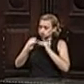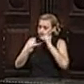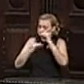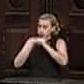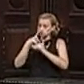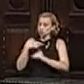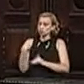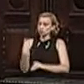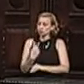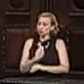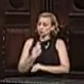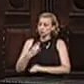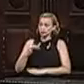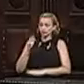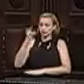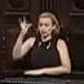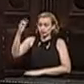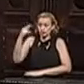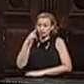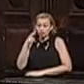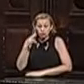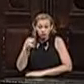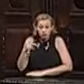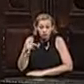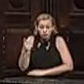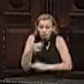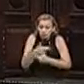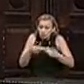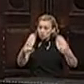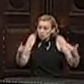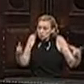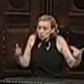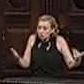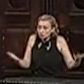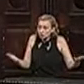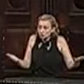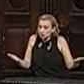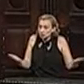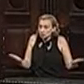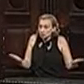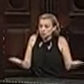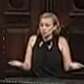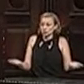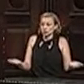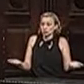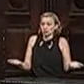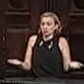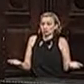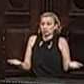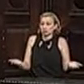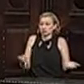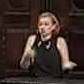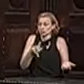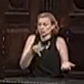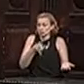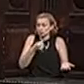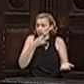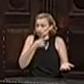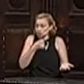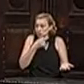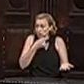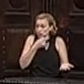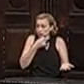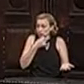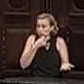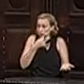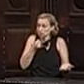em breve cenas que nós não poderíamos imaginar aqui no Rio de Janeiro, servidores com salários atrasados e mesmo